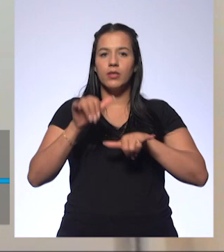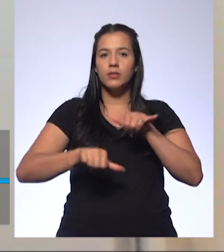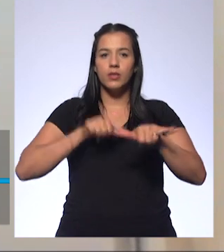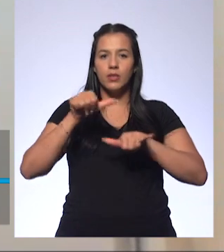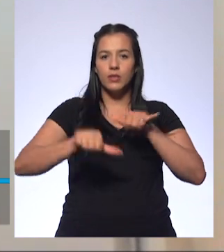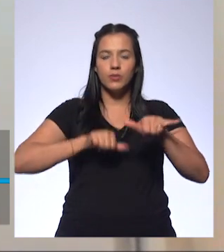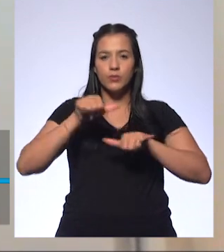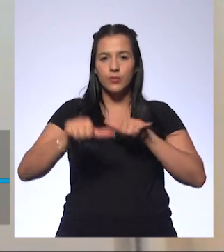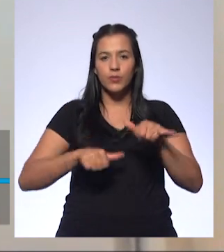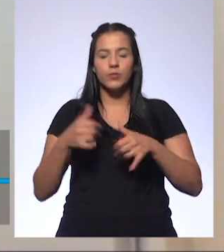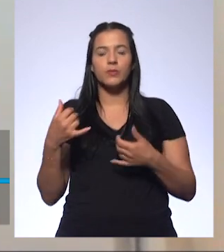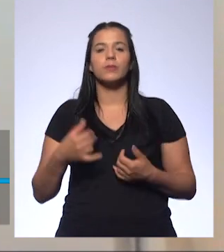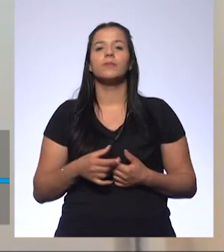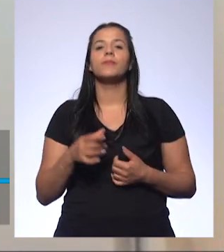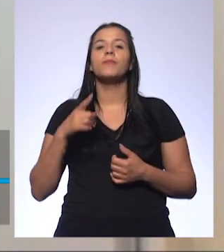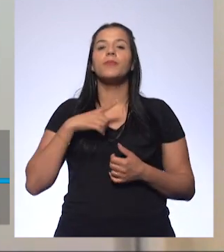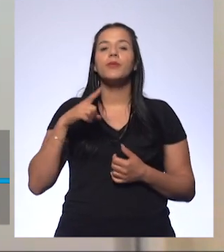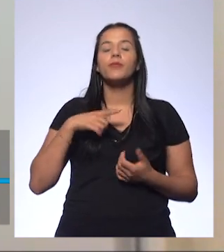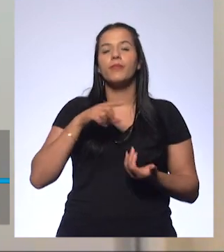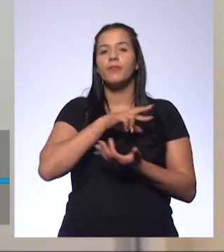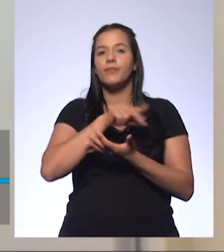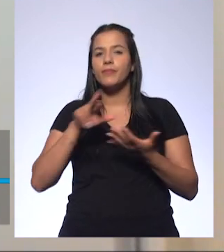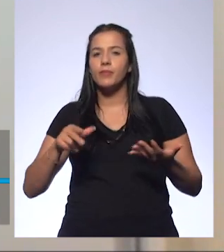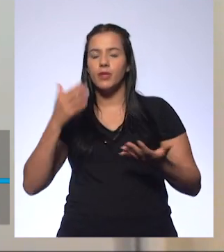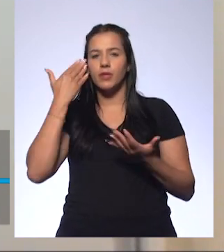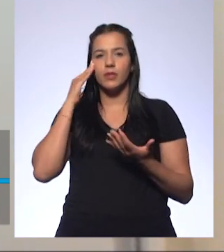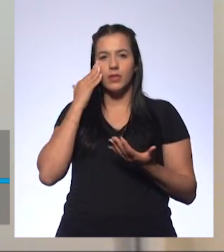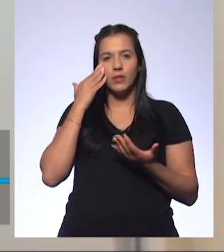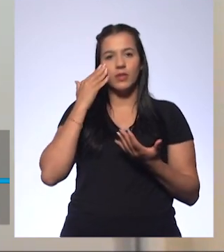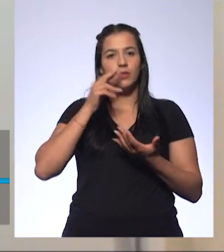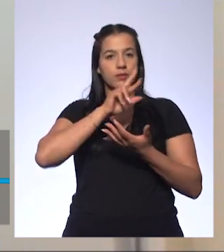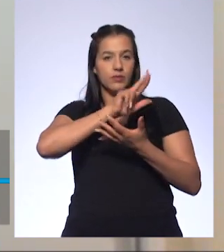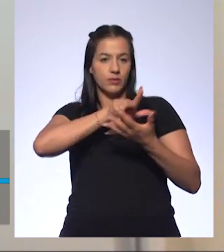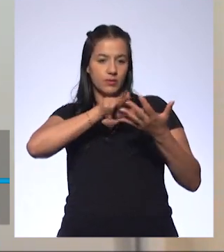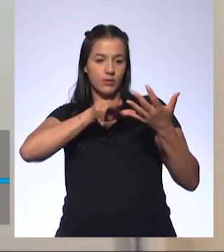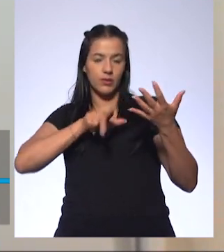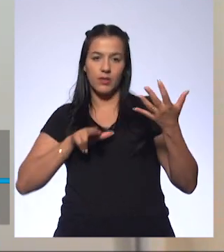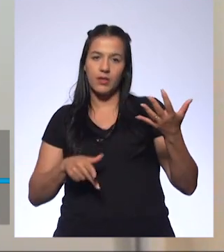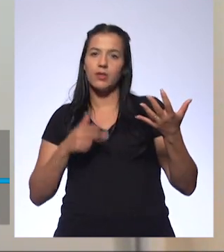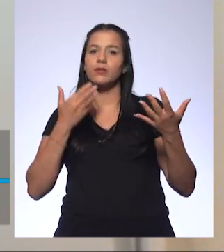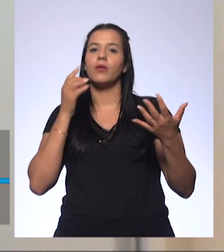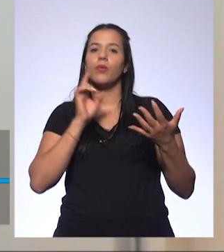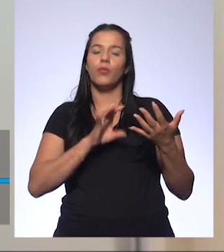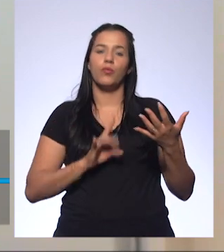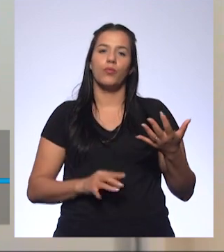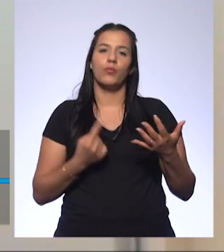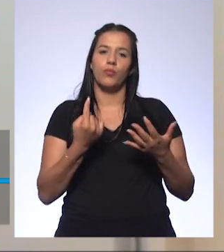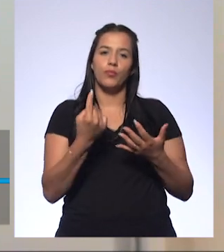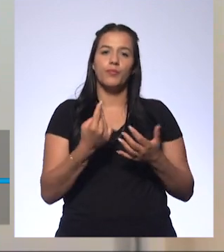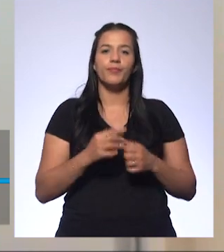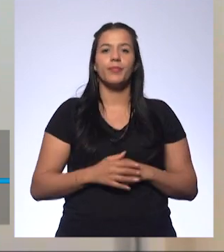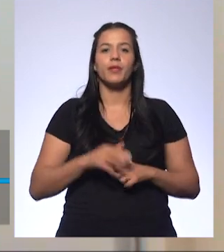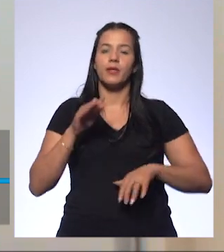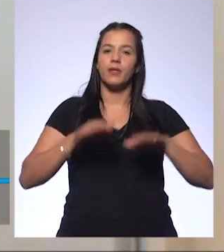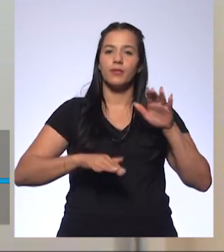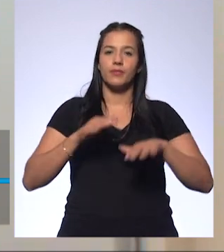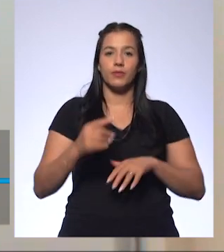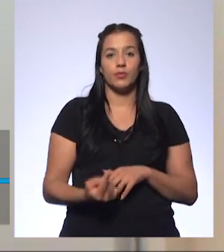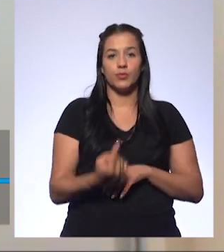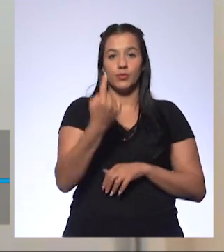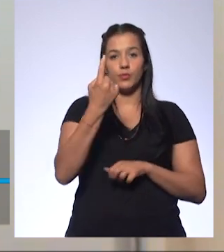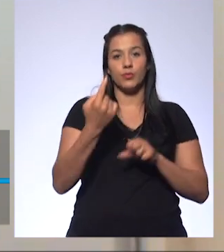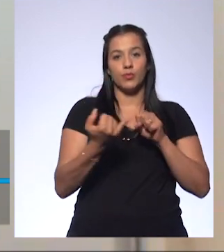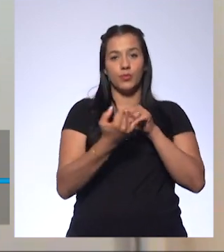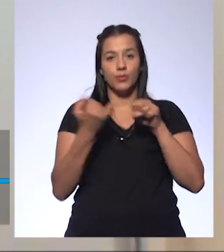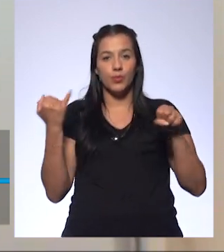ligações eu consigo também entender as características e as propriedades dos materiais. Então, por exemplo, um composto iônico,